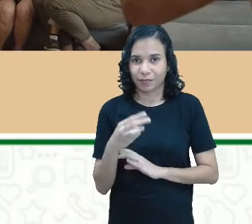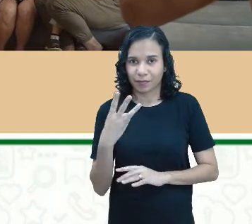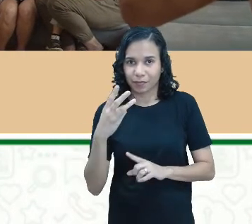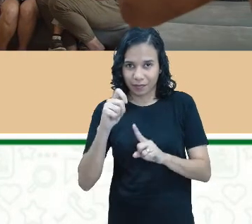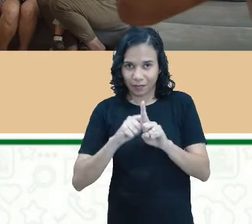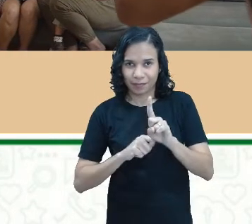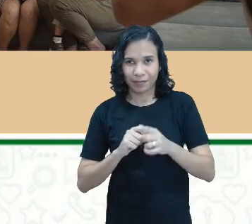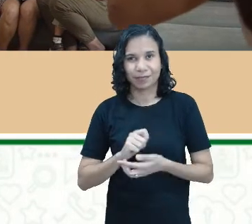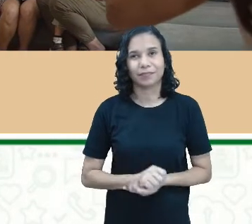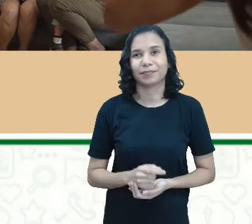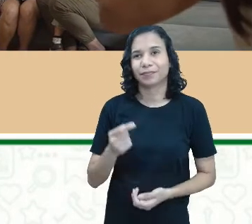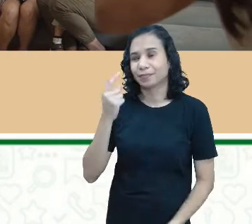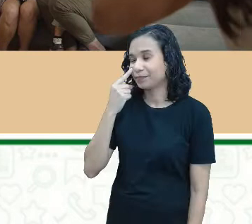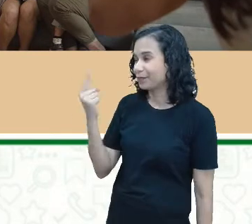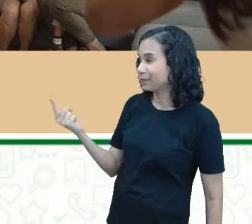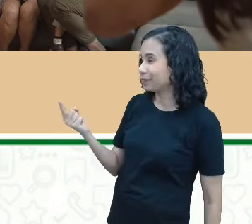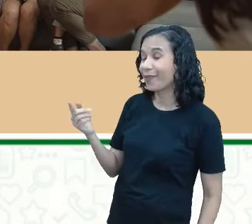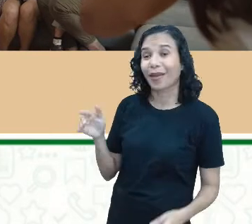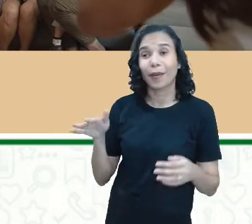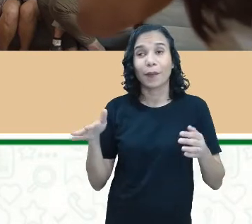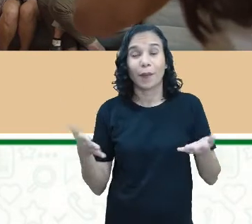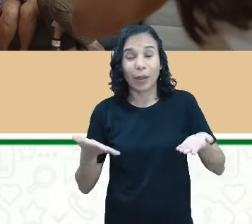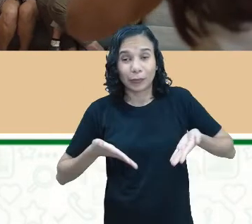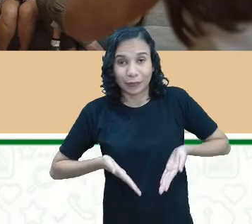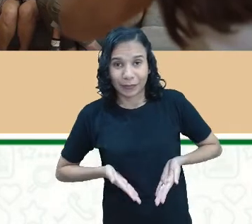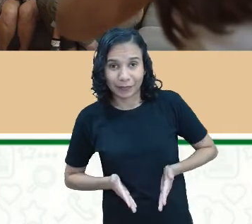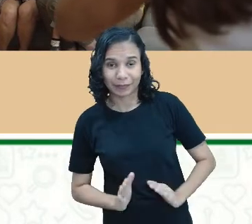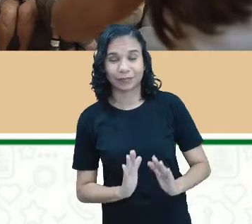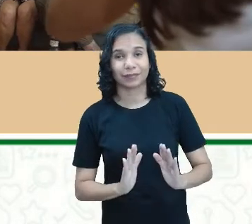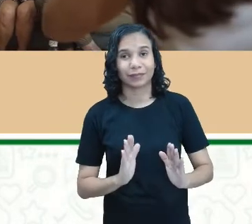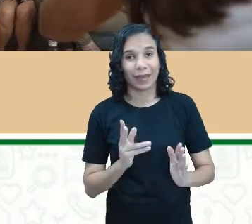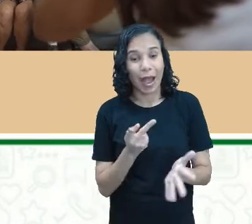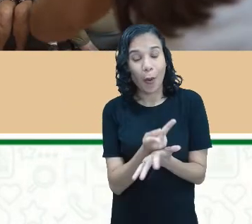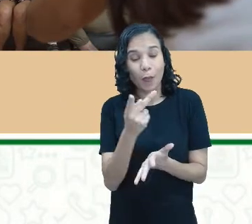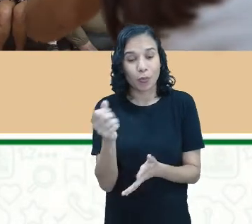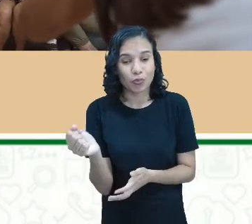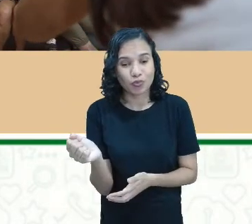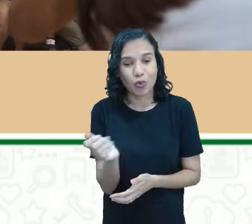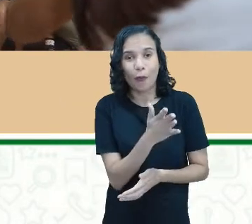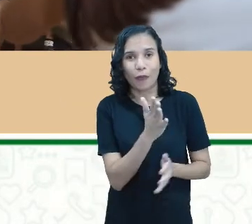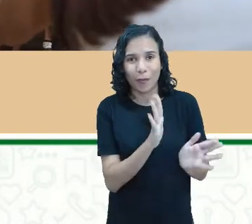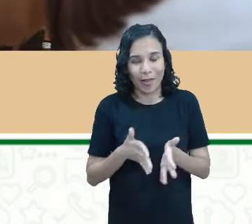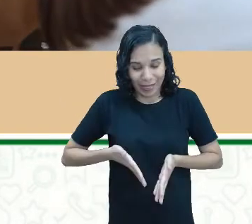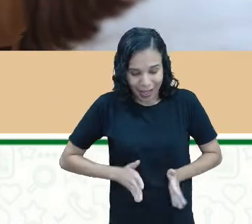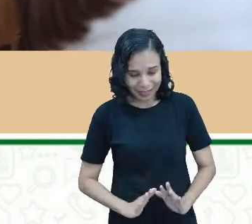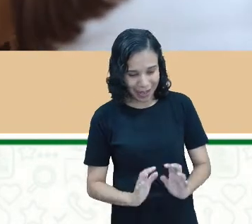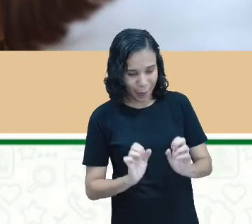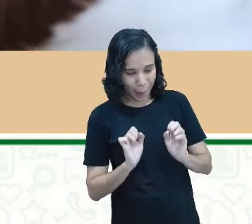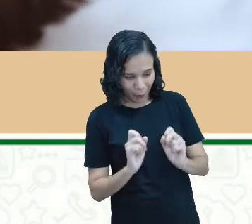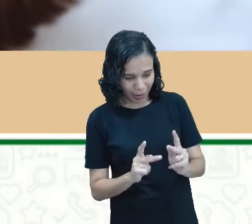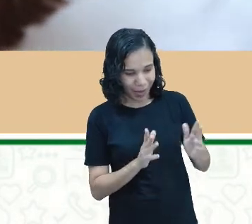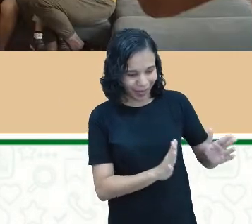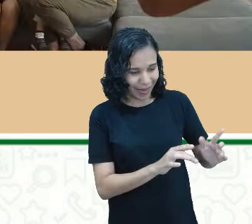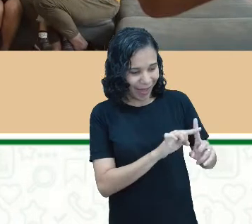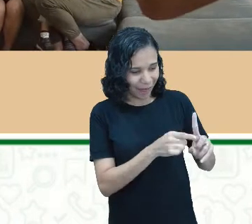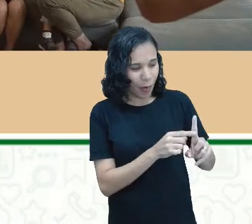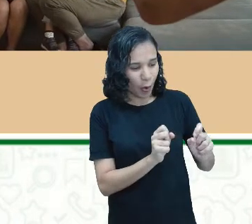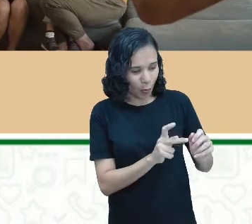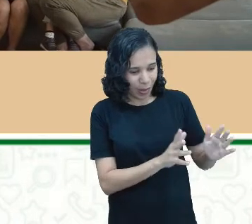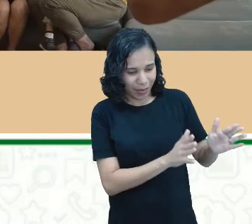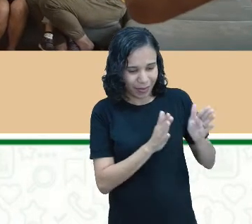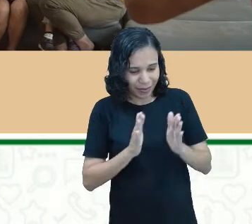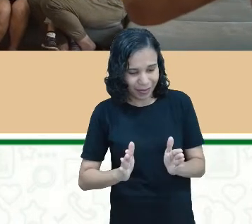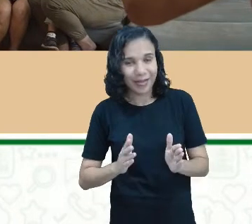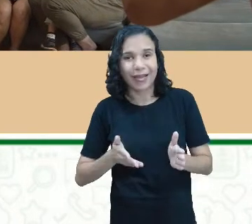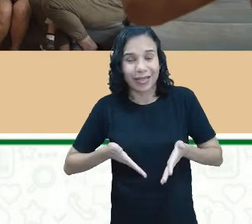de 3 meses. Quando o bebê nasce, já vai acontecer uma nova etapa da vida. Então, é fundamental que nós,